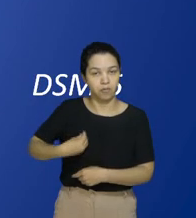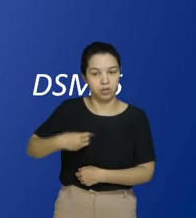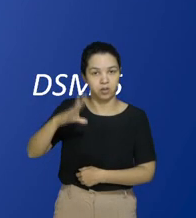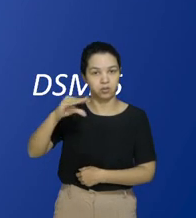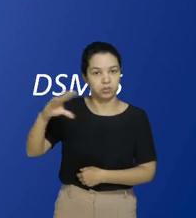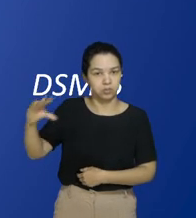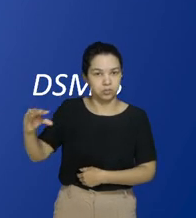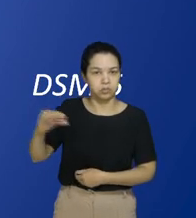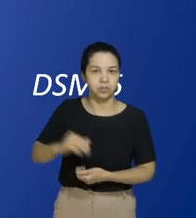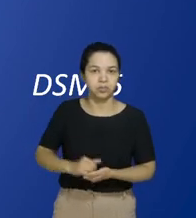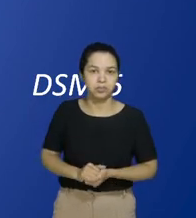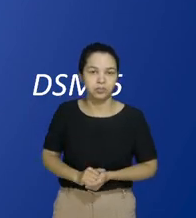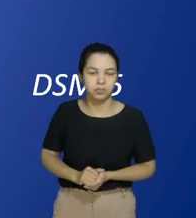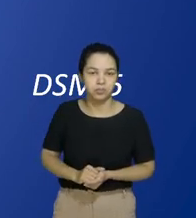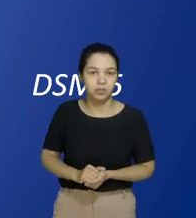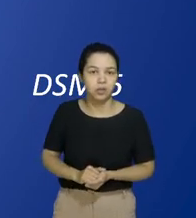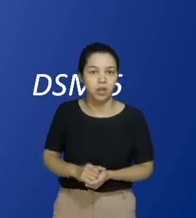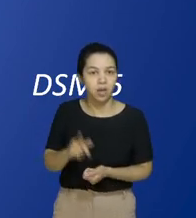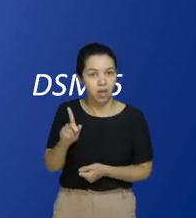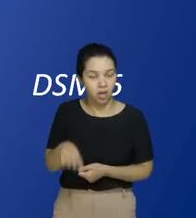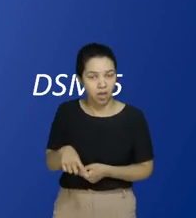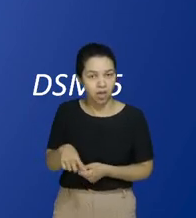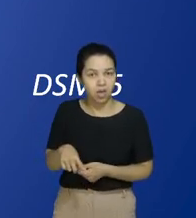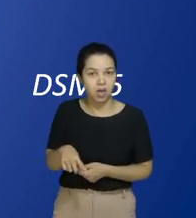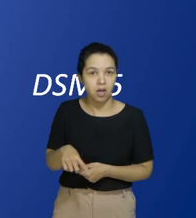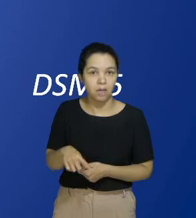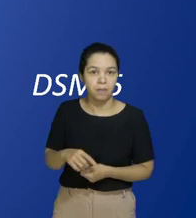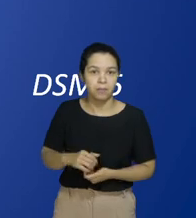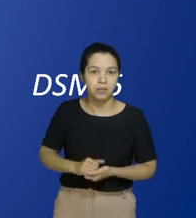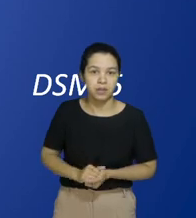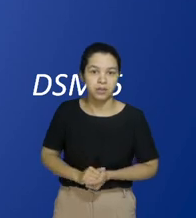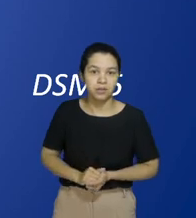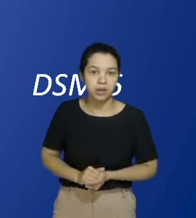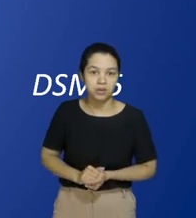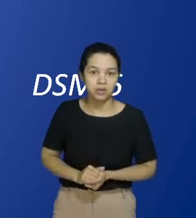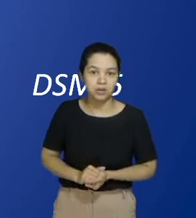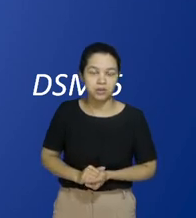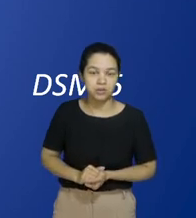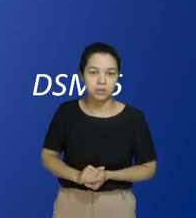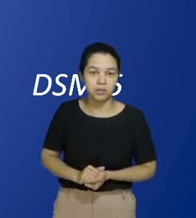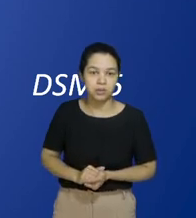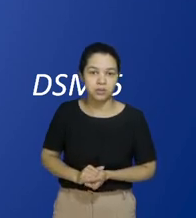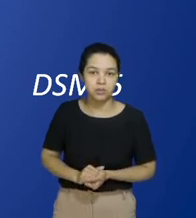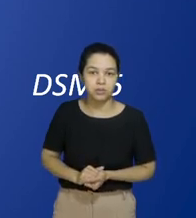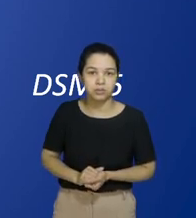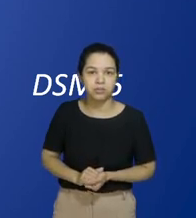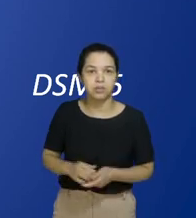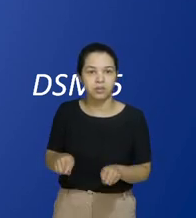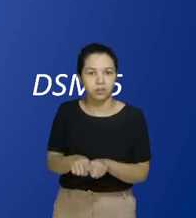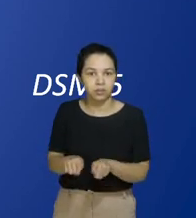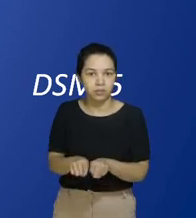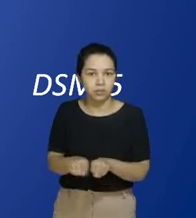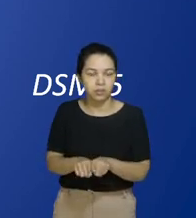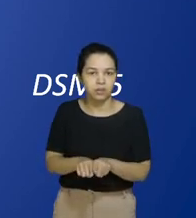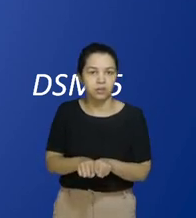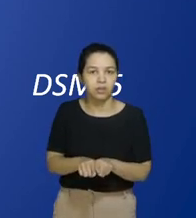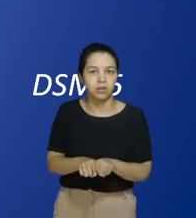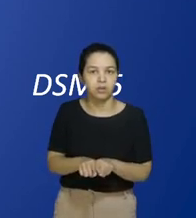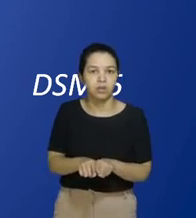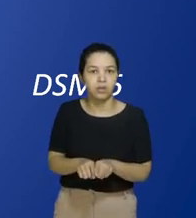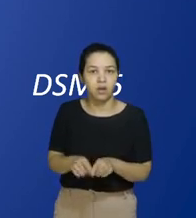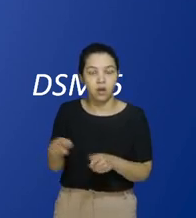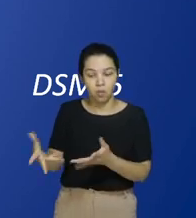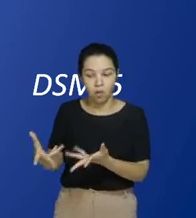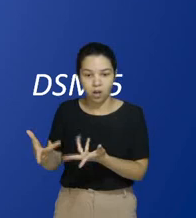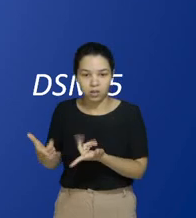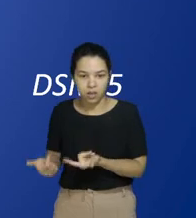Mas é uma patologia do desenvolvimento. Embora os sintomas observados mudem em qualidade e quantidade,